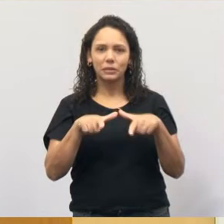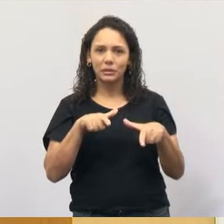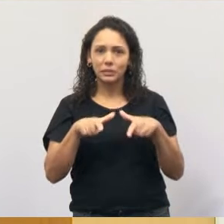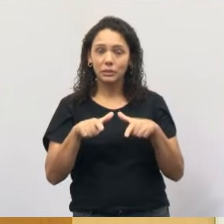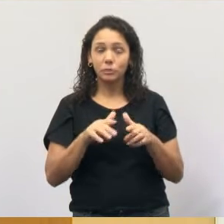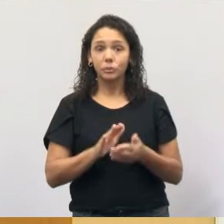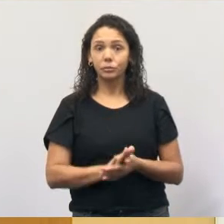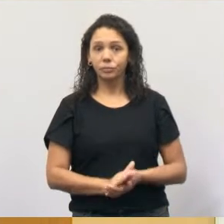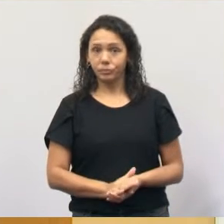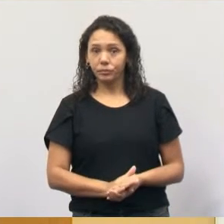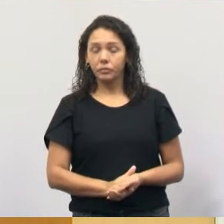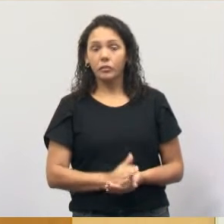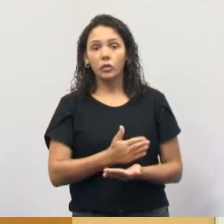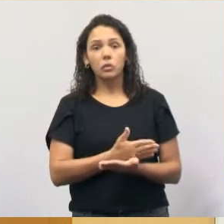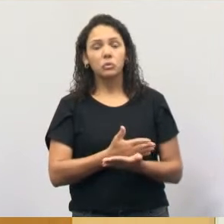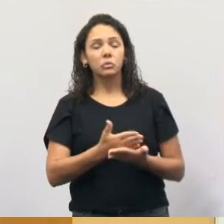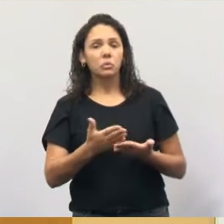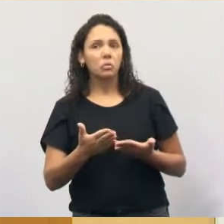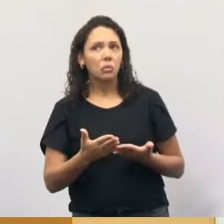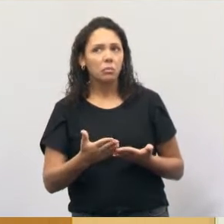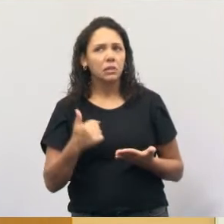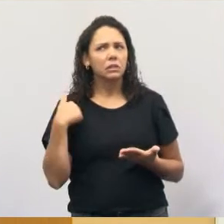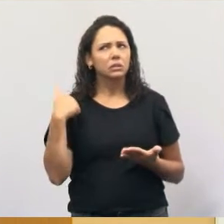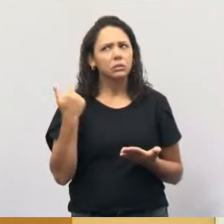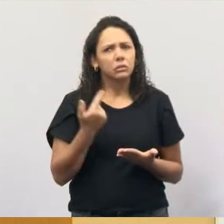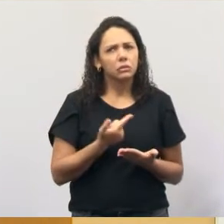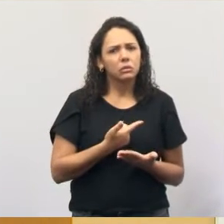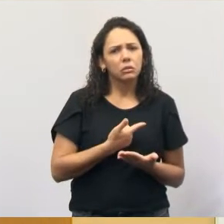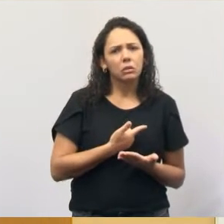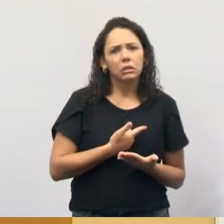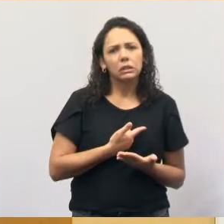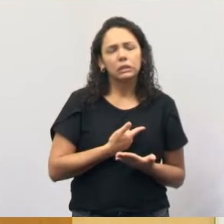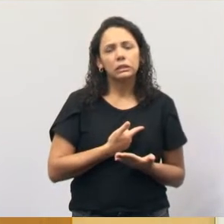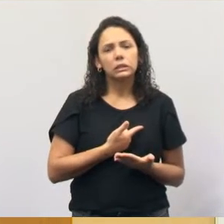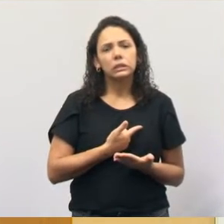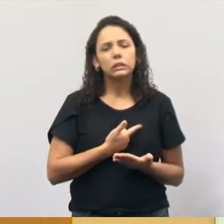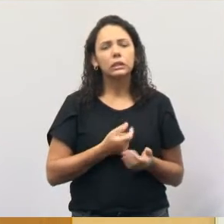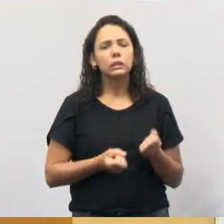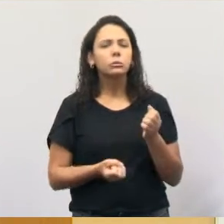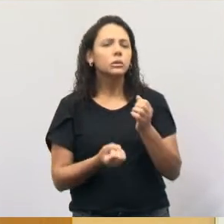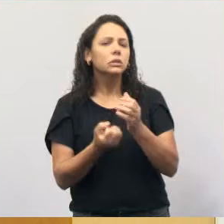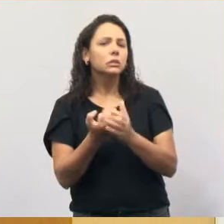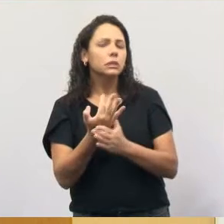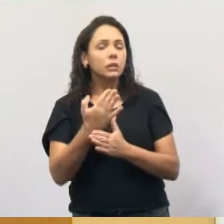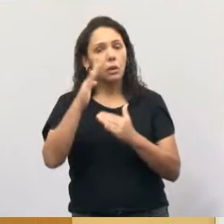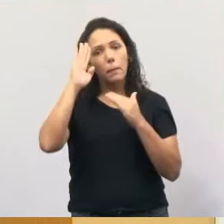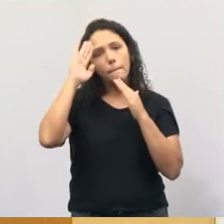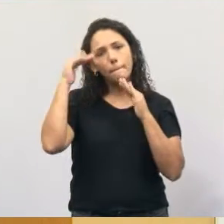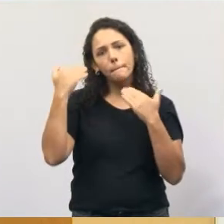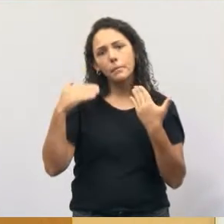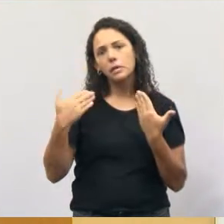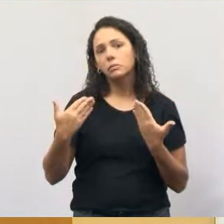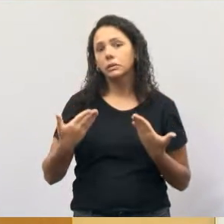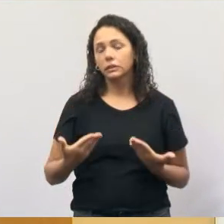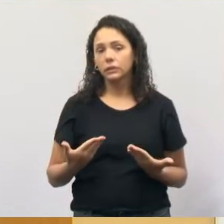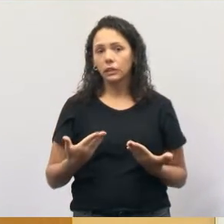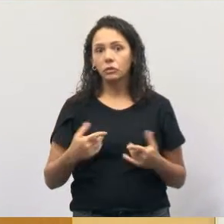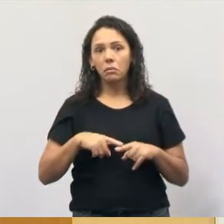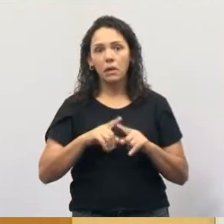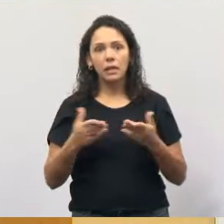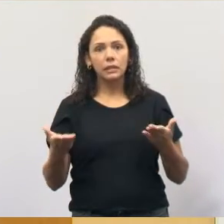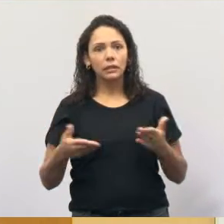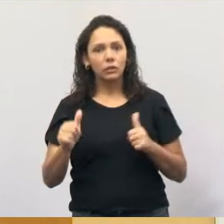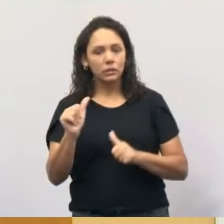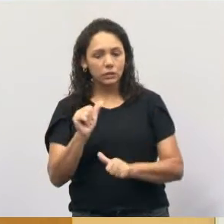A princípio, nós estaríamos fazendo uma homenagem e que se tornou em um projeto